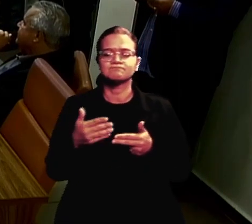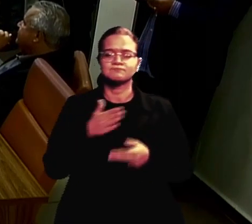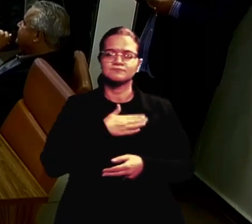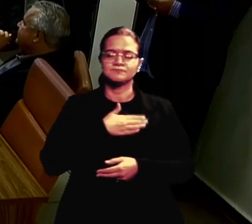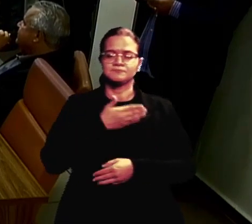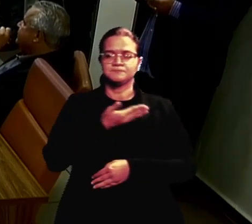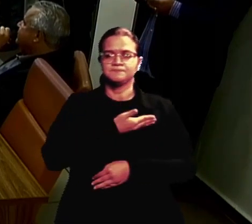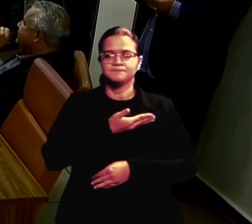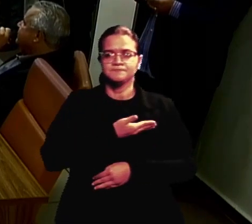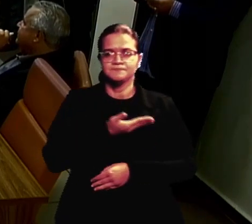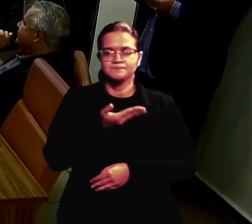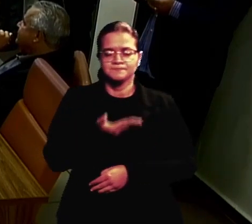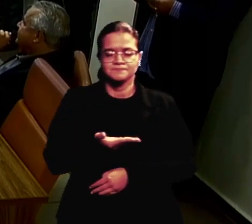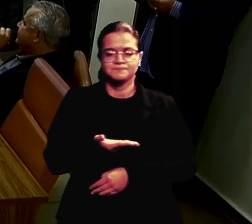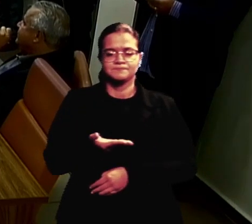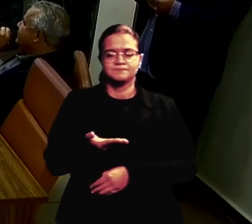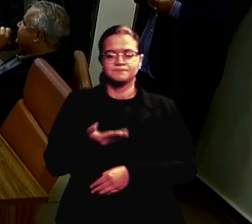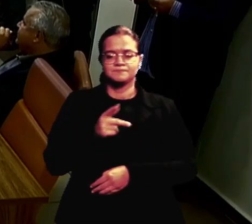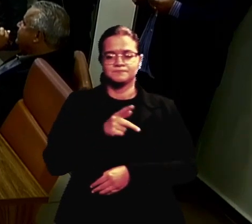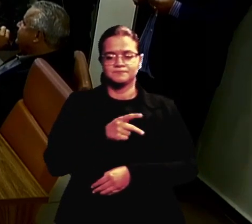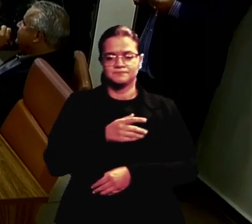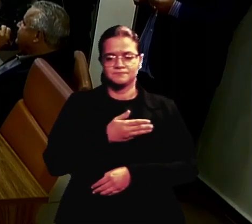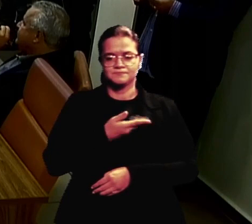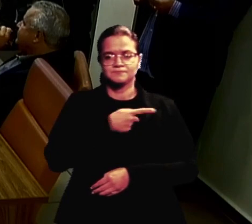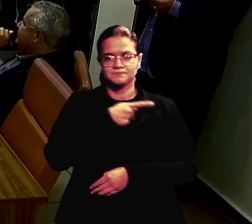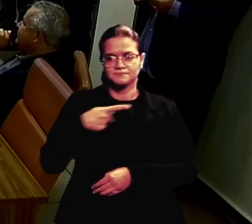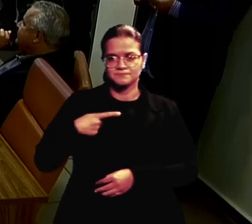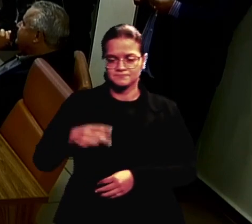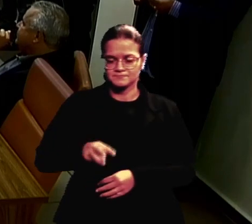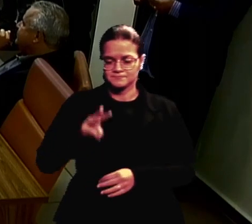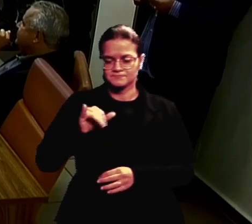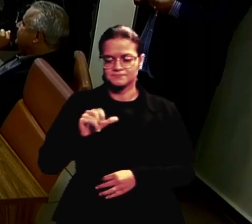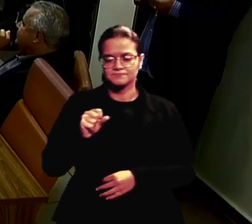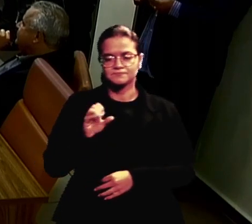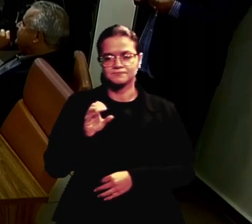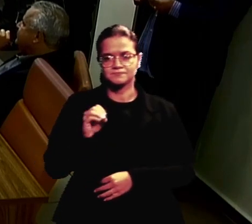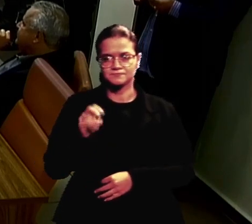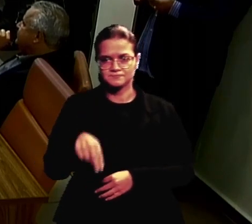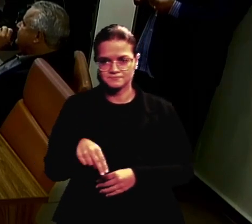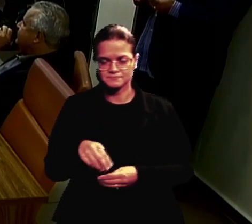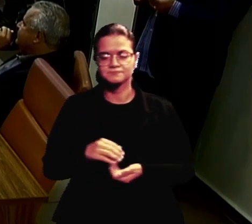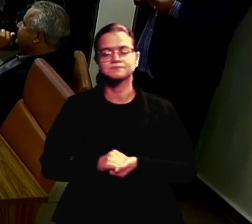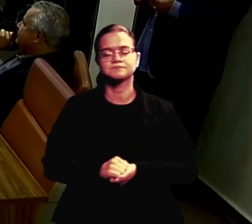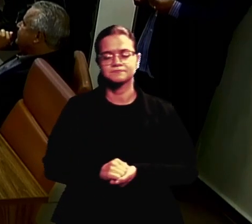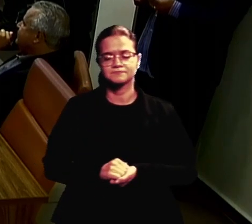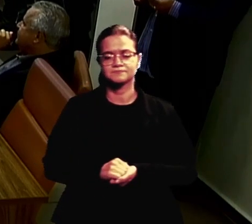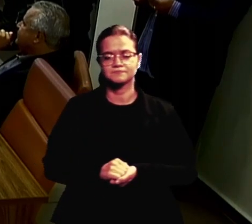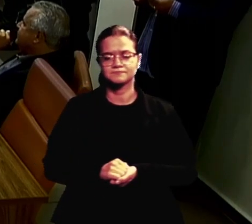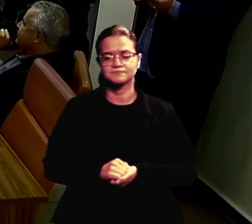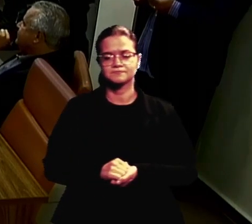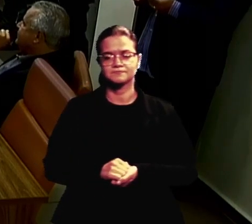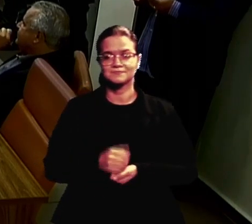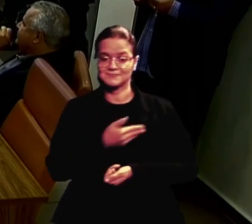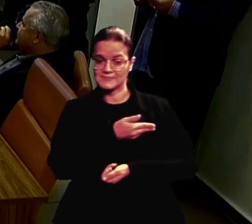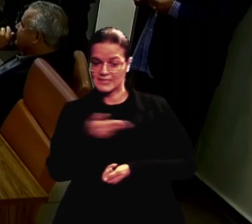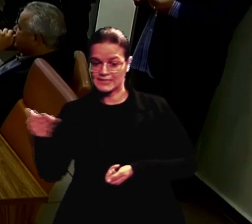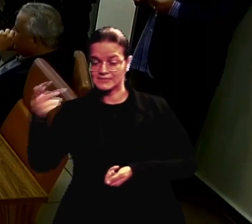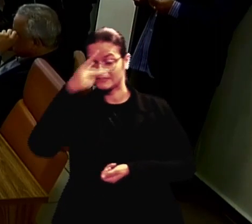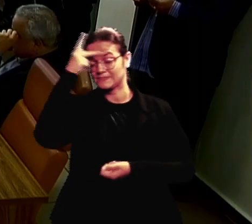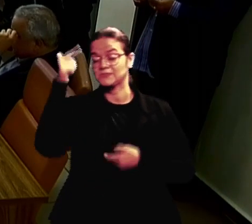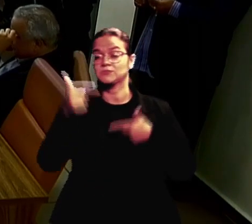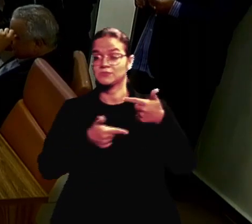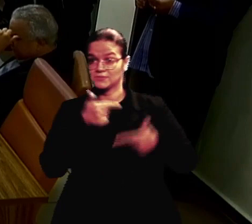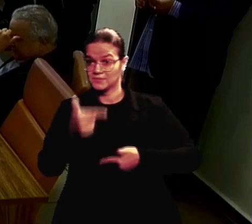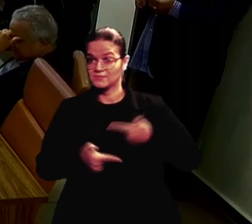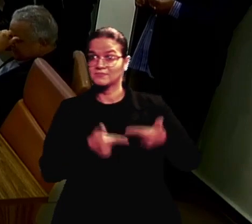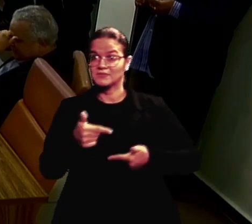meu amigo, companheiro, professor, pastor Wilson. Pastor Wilson, esses trabalhadores,